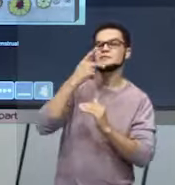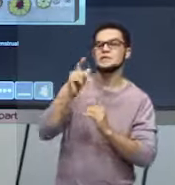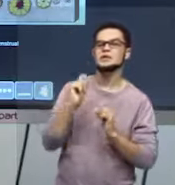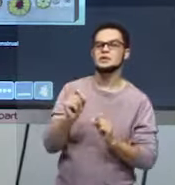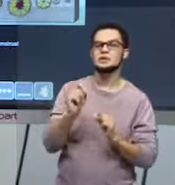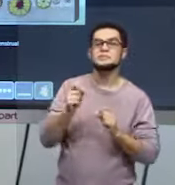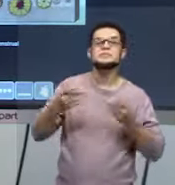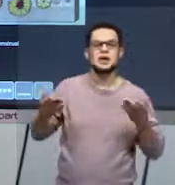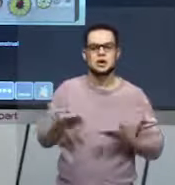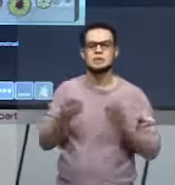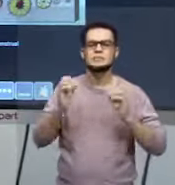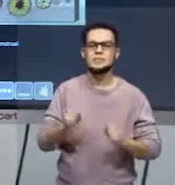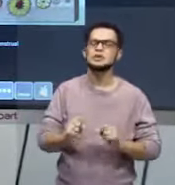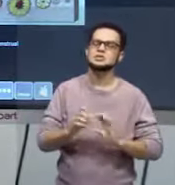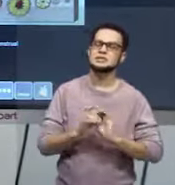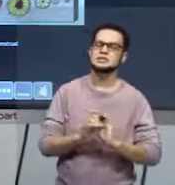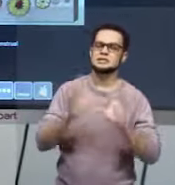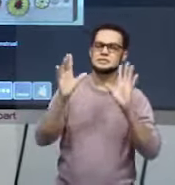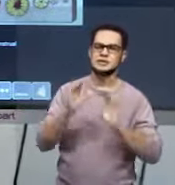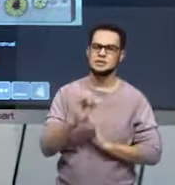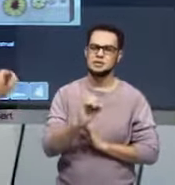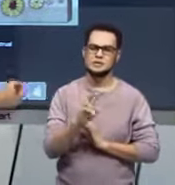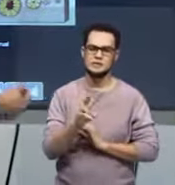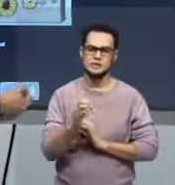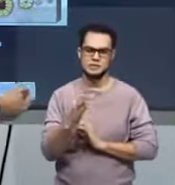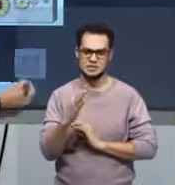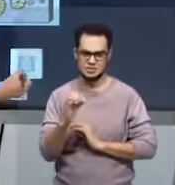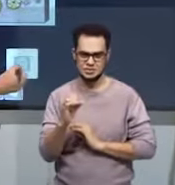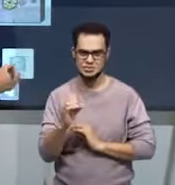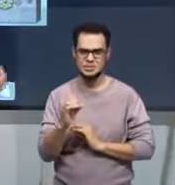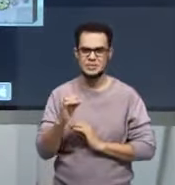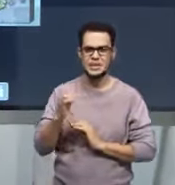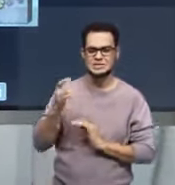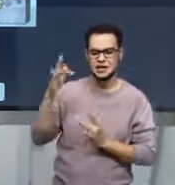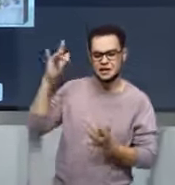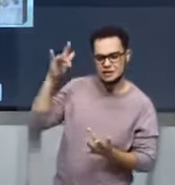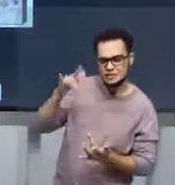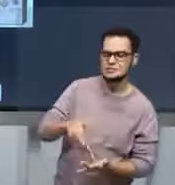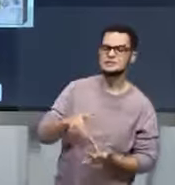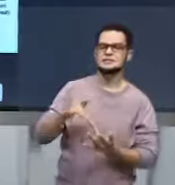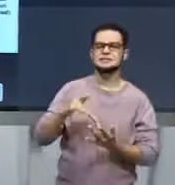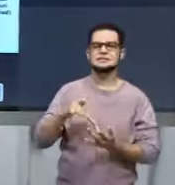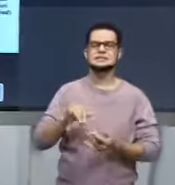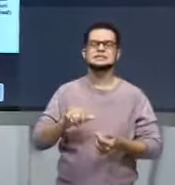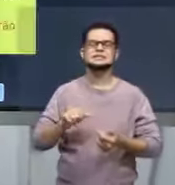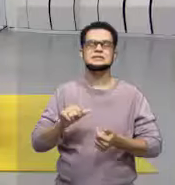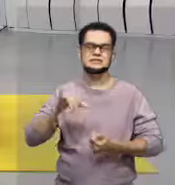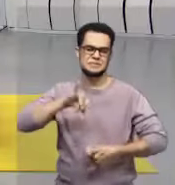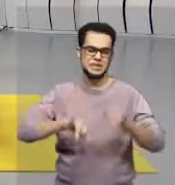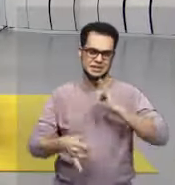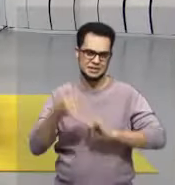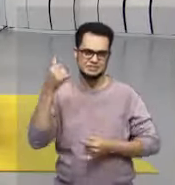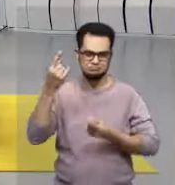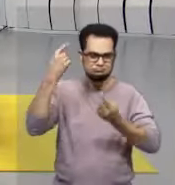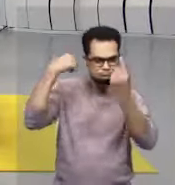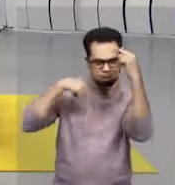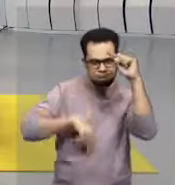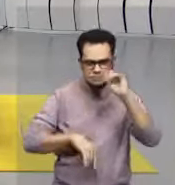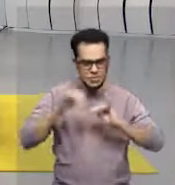pode liberar o ovócito. Então, é a comunicação química, tá? Então, vamos ver agora esse